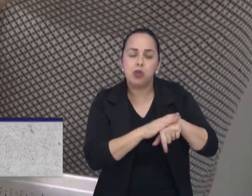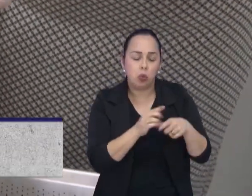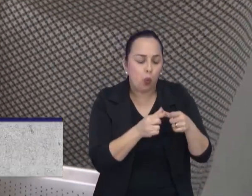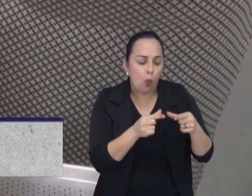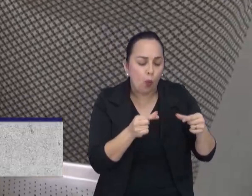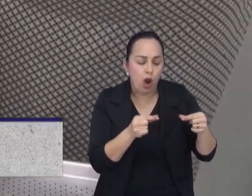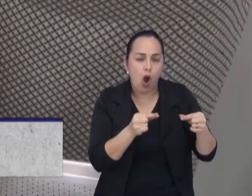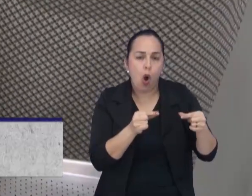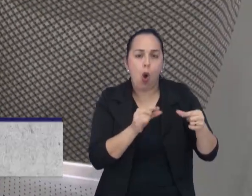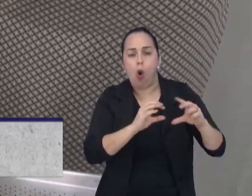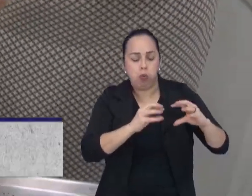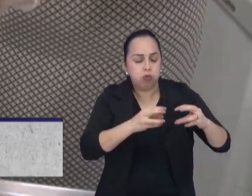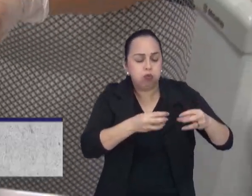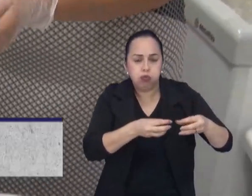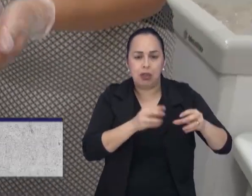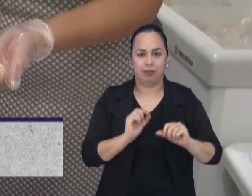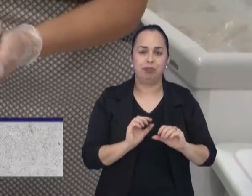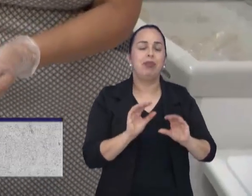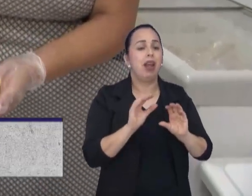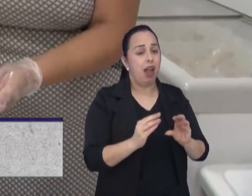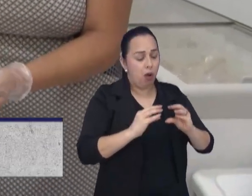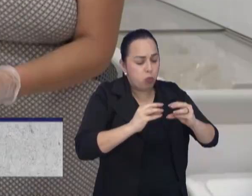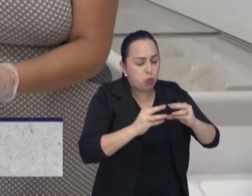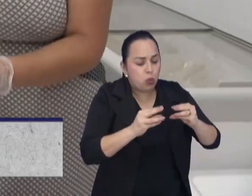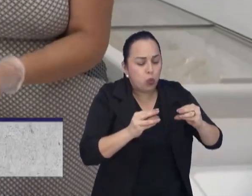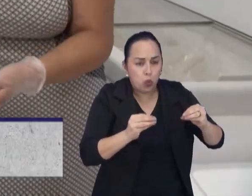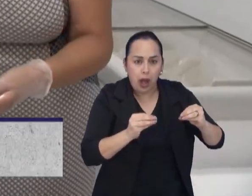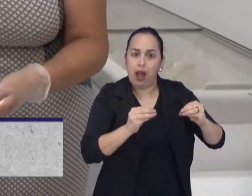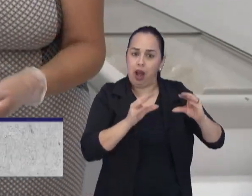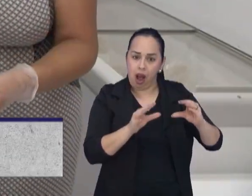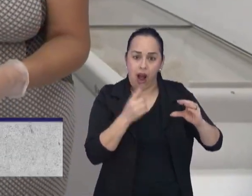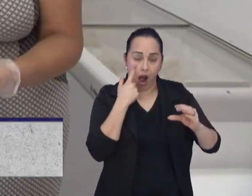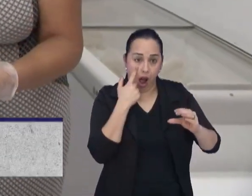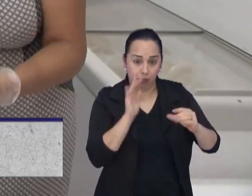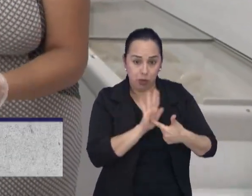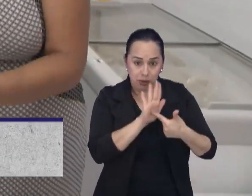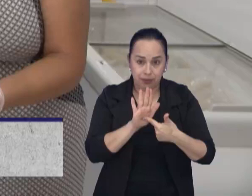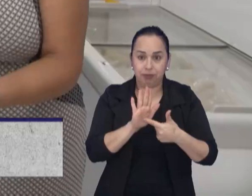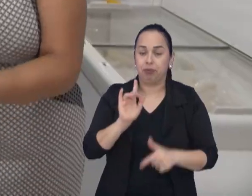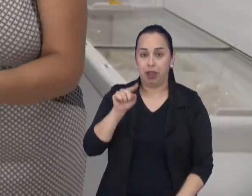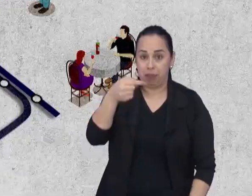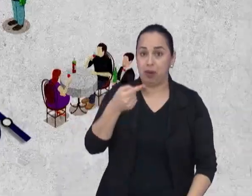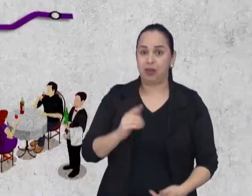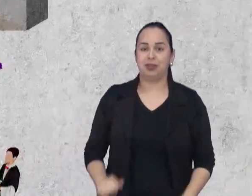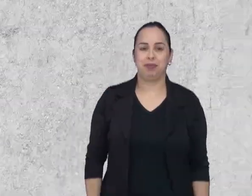mais redondinho, Camila? Como ele assim? Fica com um biquinho assim, biquinho. Não tão grande, mas é assim mais ou menos. Tá. É daqui a